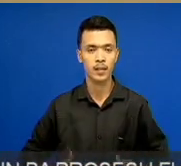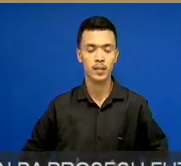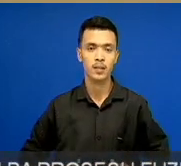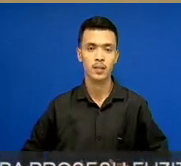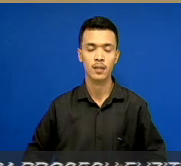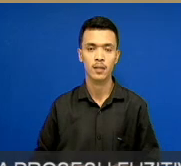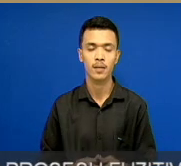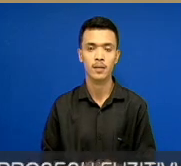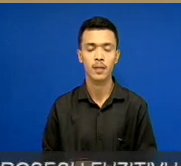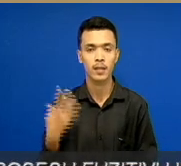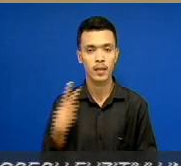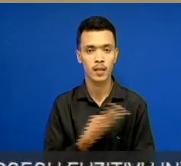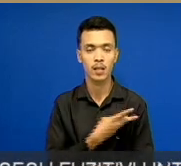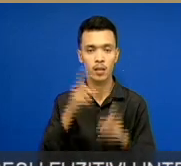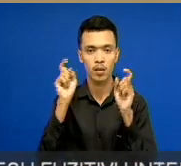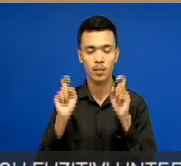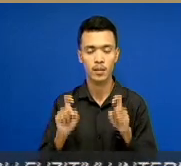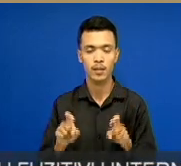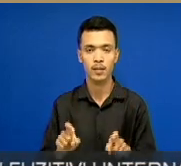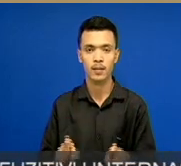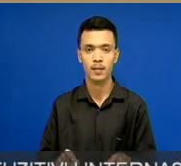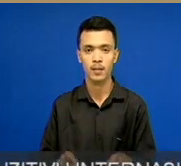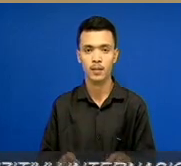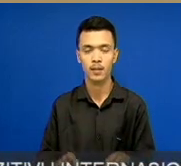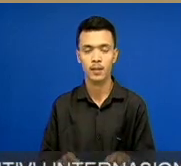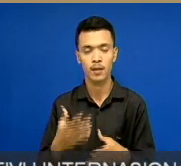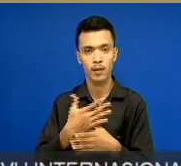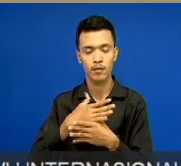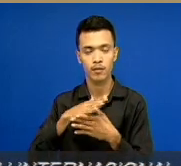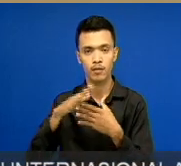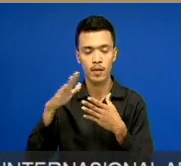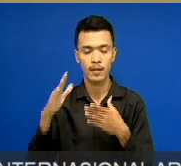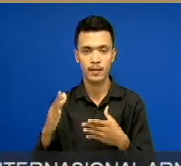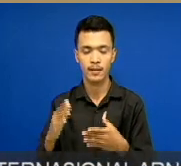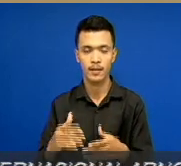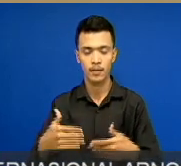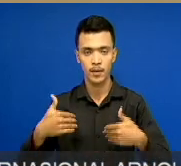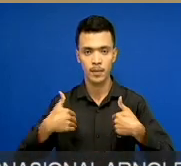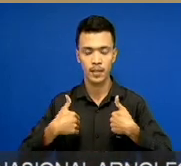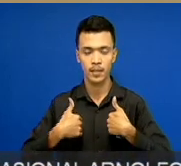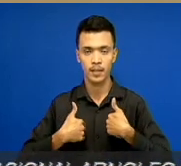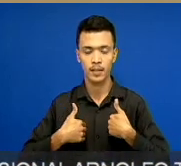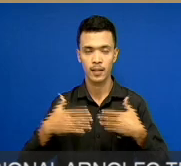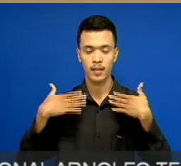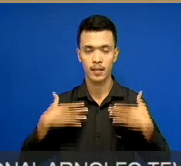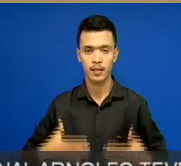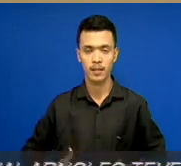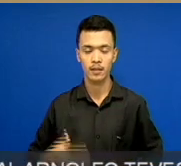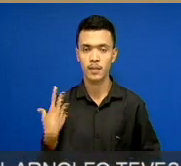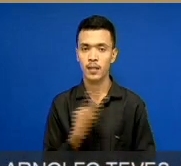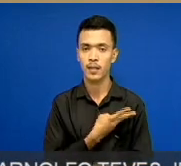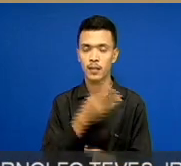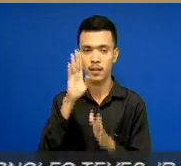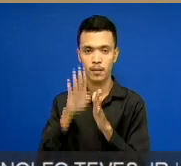hatene kata ita precisa define componen nebe maka iha nutrição ita si menos